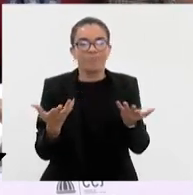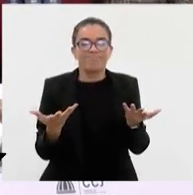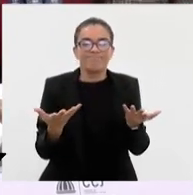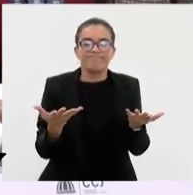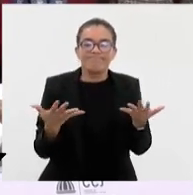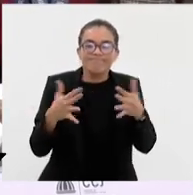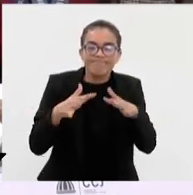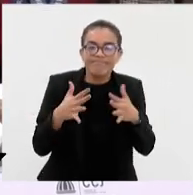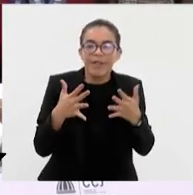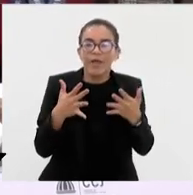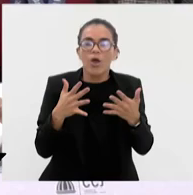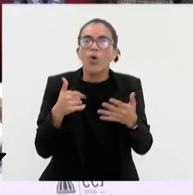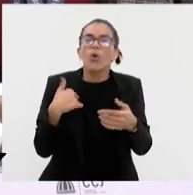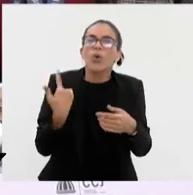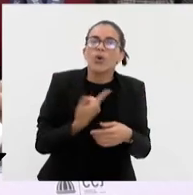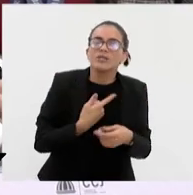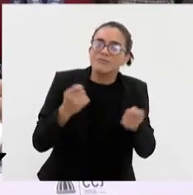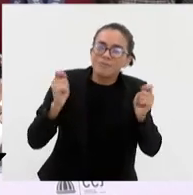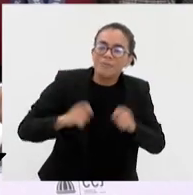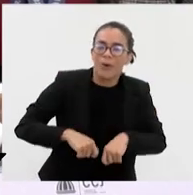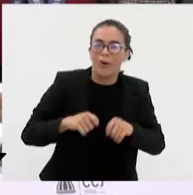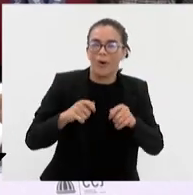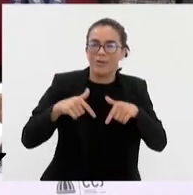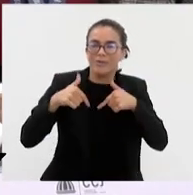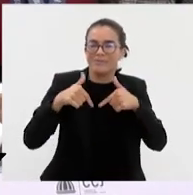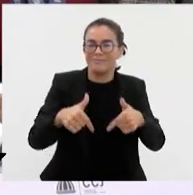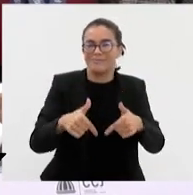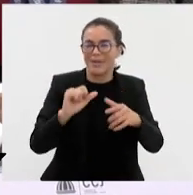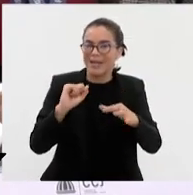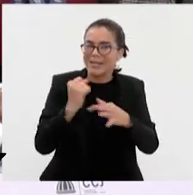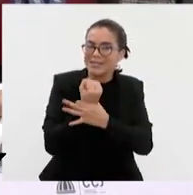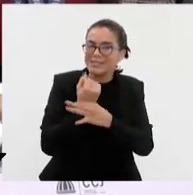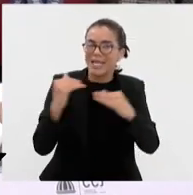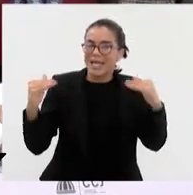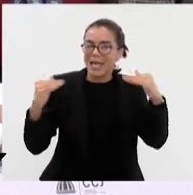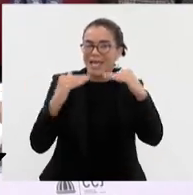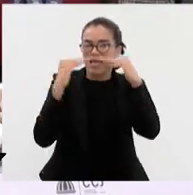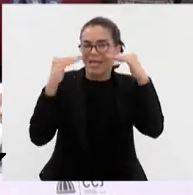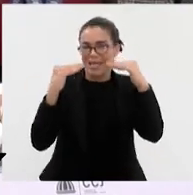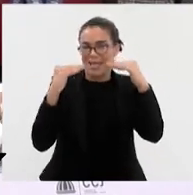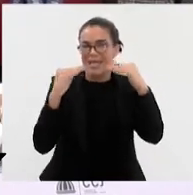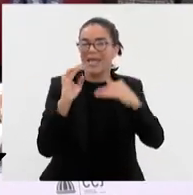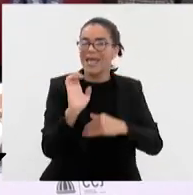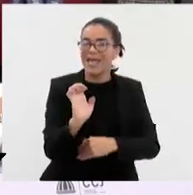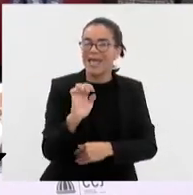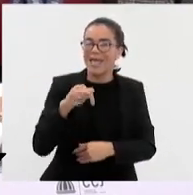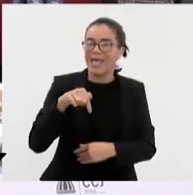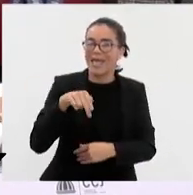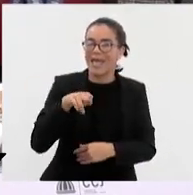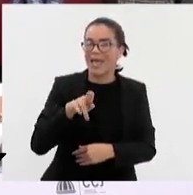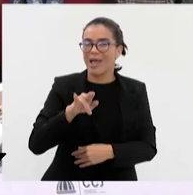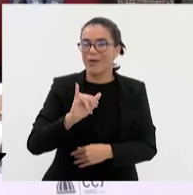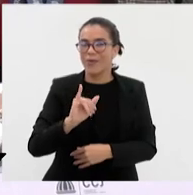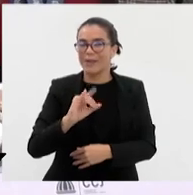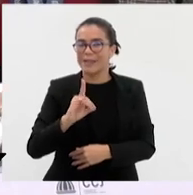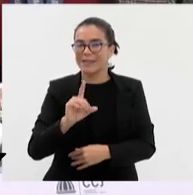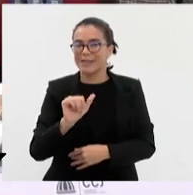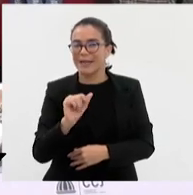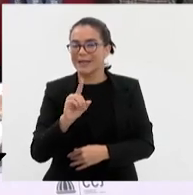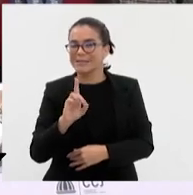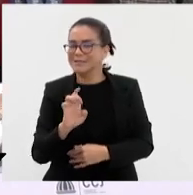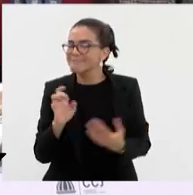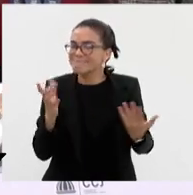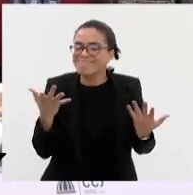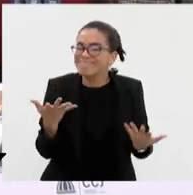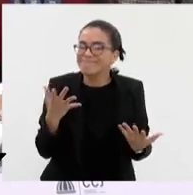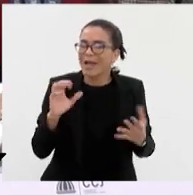é o que nós podemos fazer para garantir a equidade absoluta. Como que nós podemos fazer